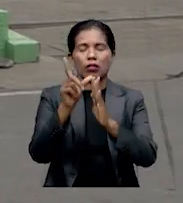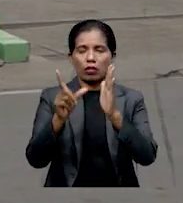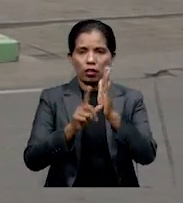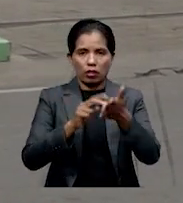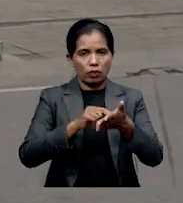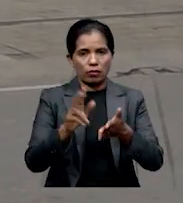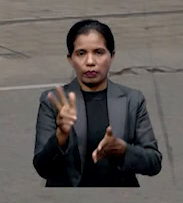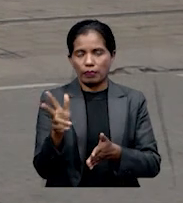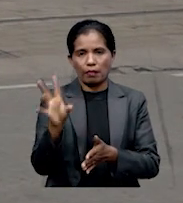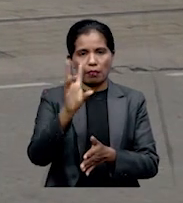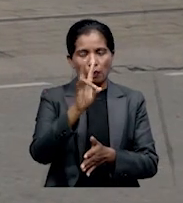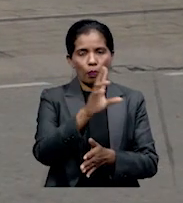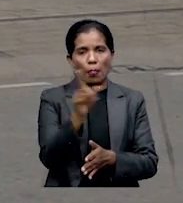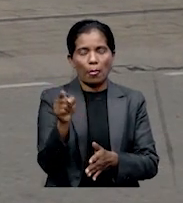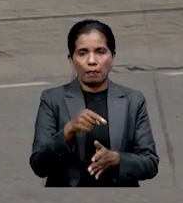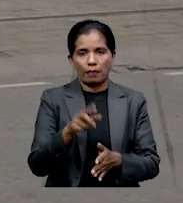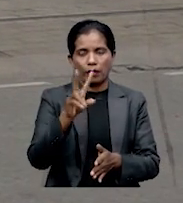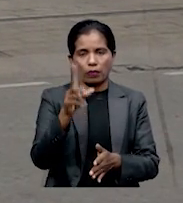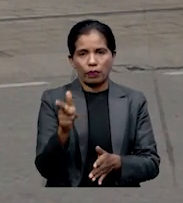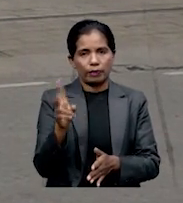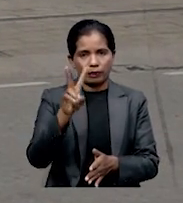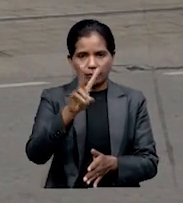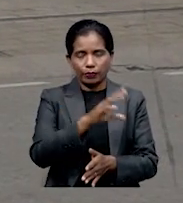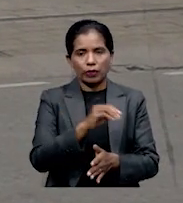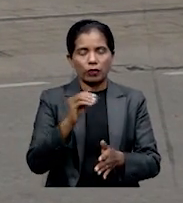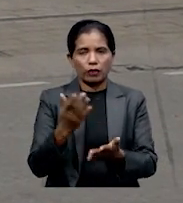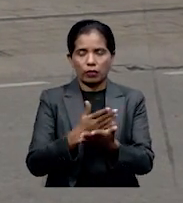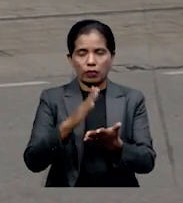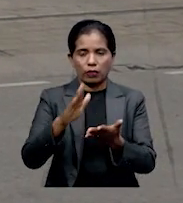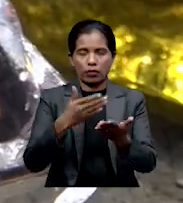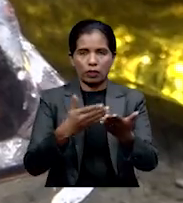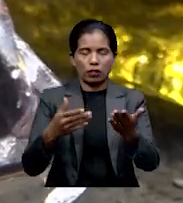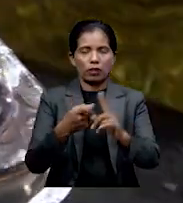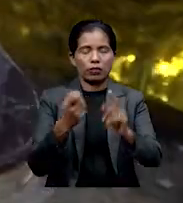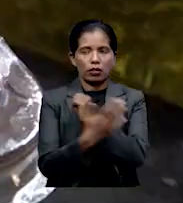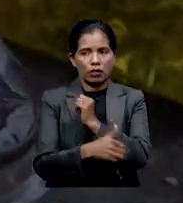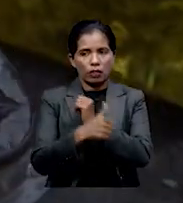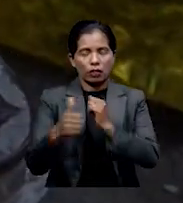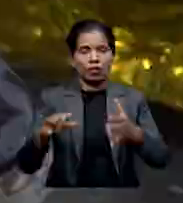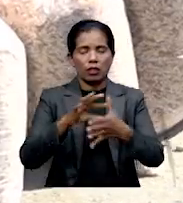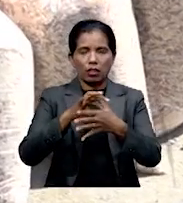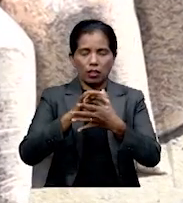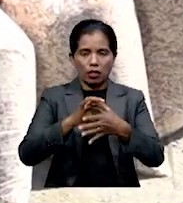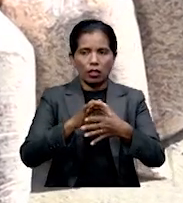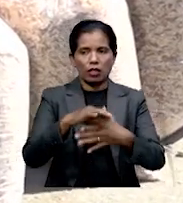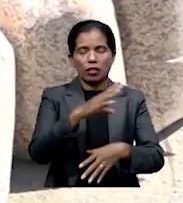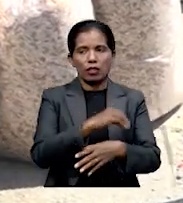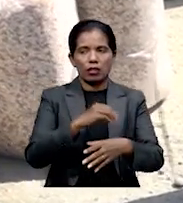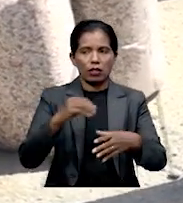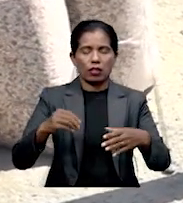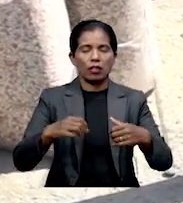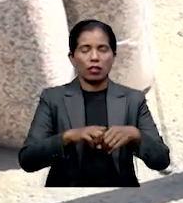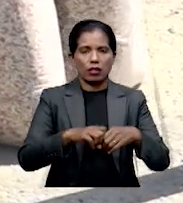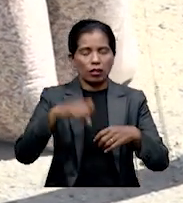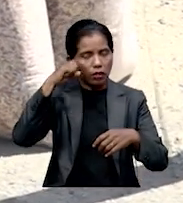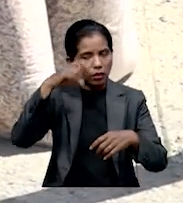Tolulun Resignen, barra Rio Rua, Ronul Resin Rua, onde sosa produto de importação hanesan na Anfahi, Lismuti, no